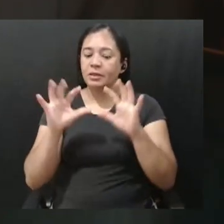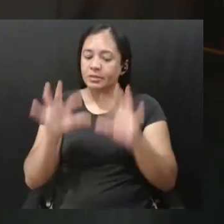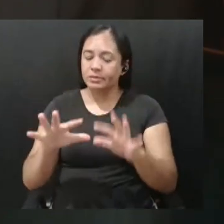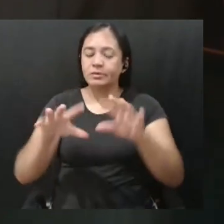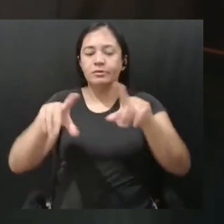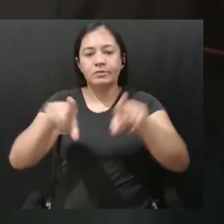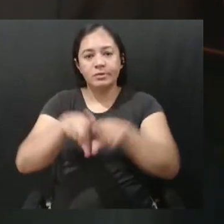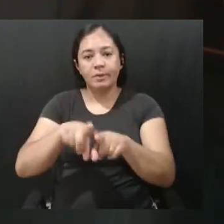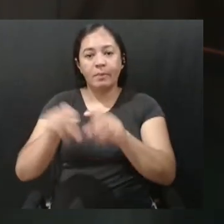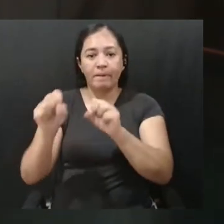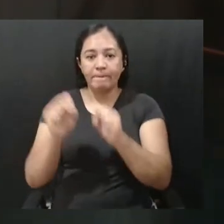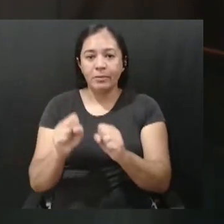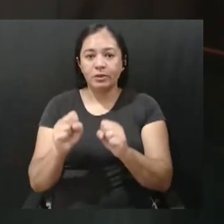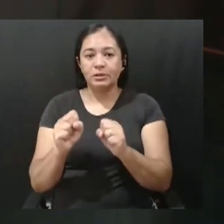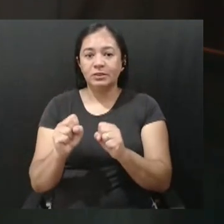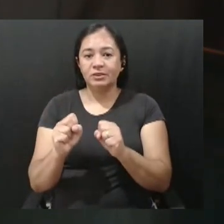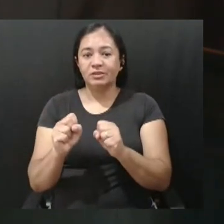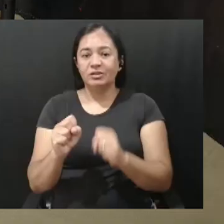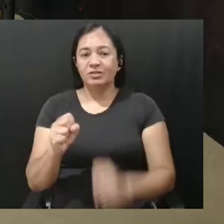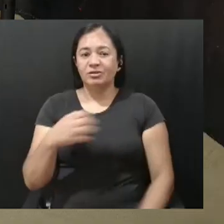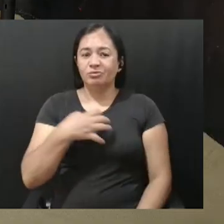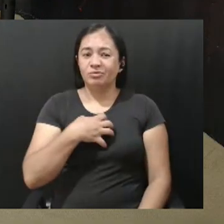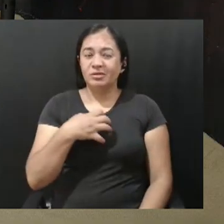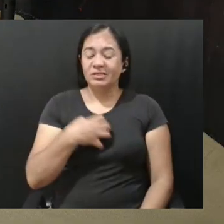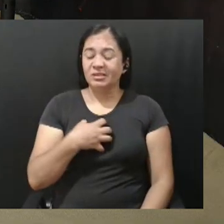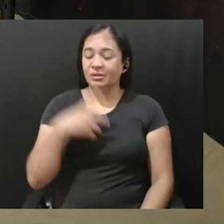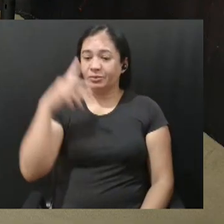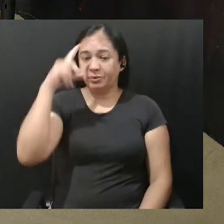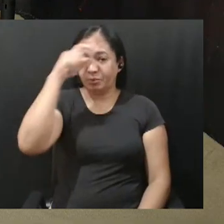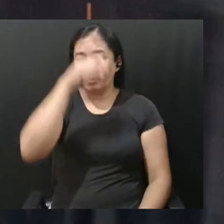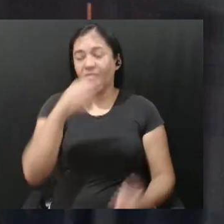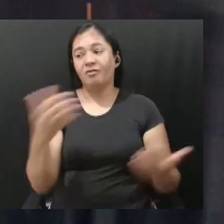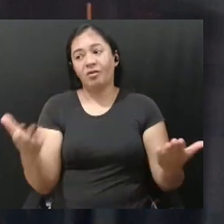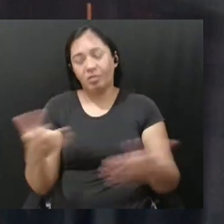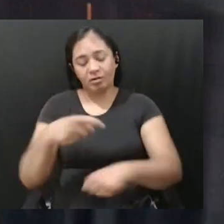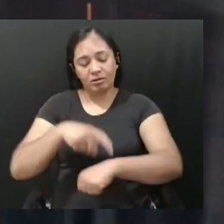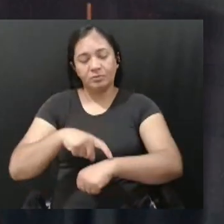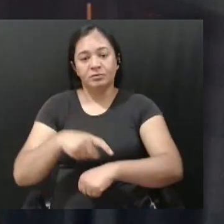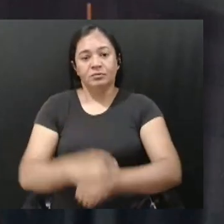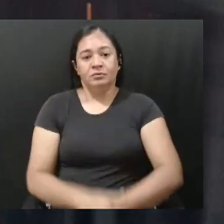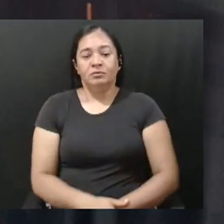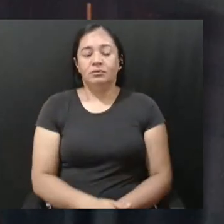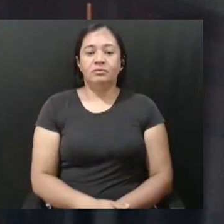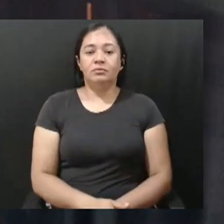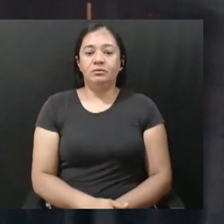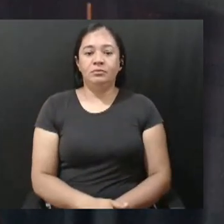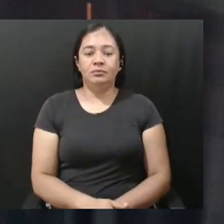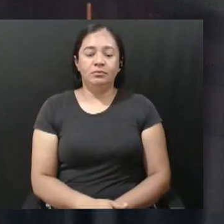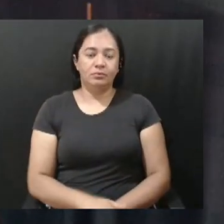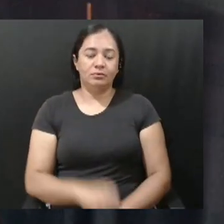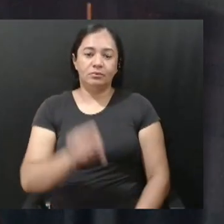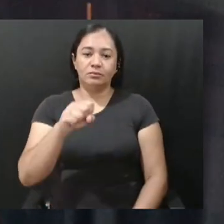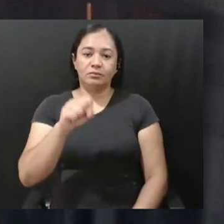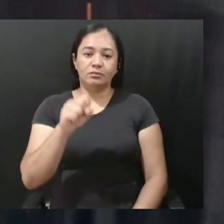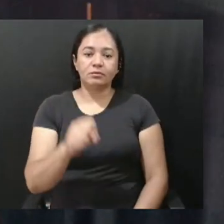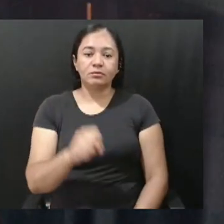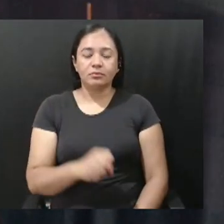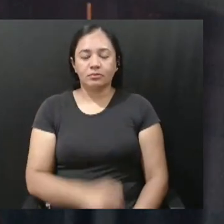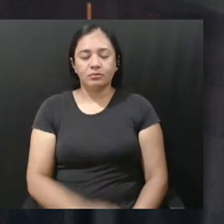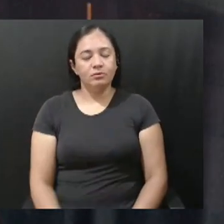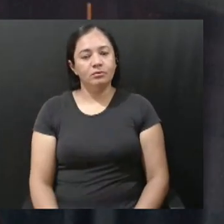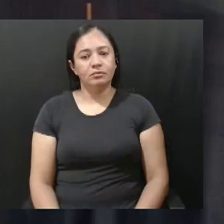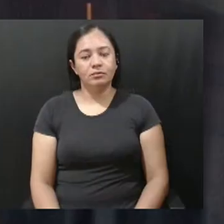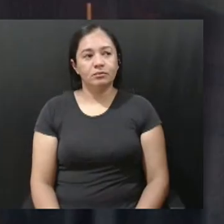de tensão nesse momento, não é, Letícia? Sim, sim. É engraçado, né, porque é isso,